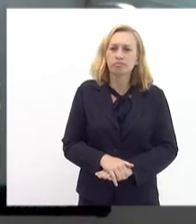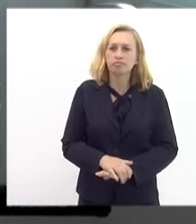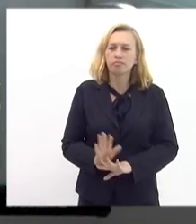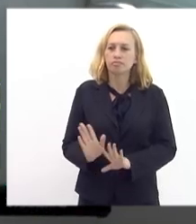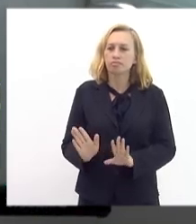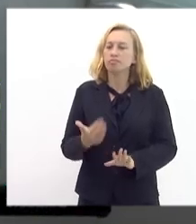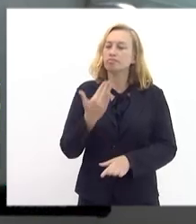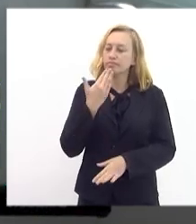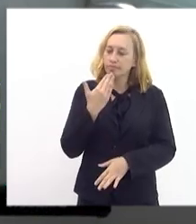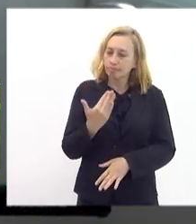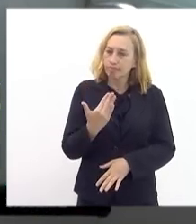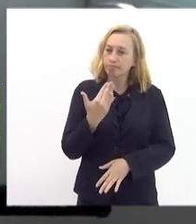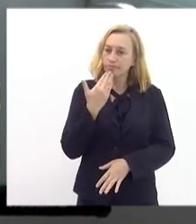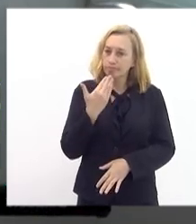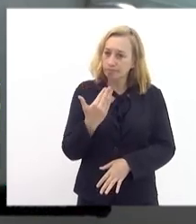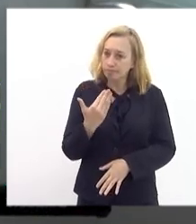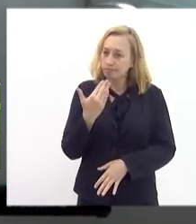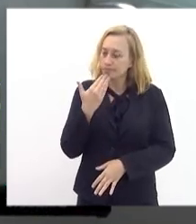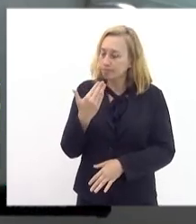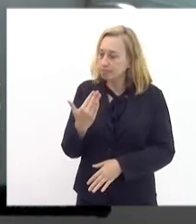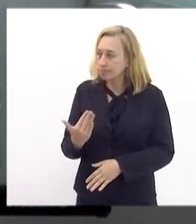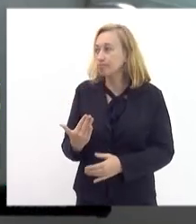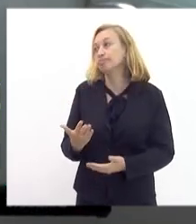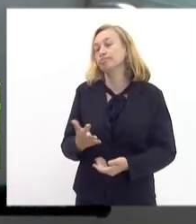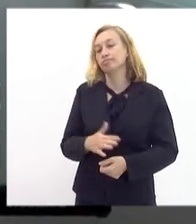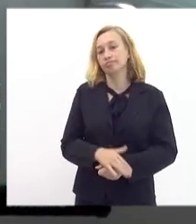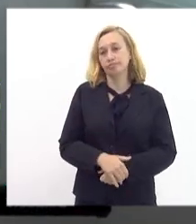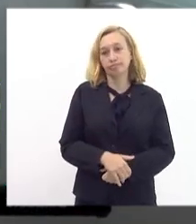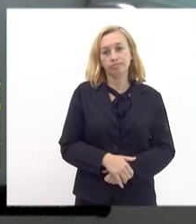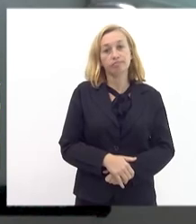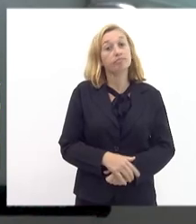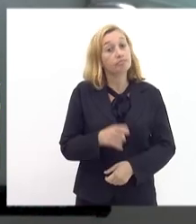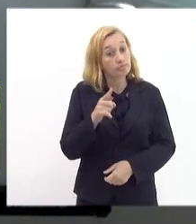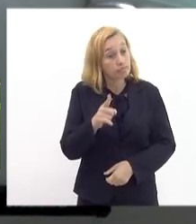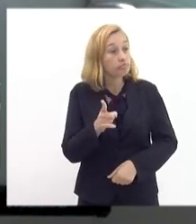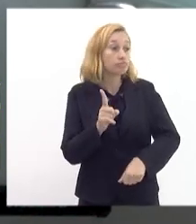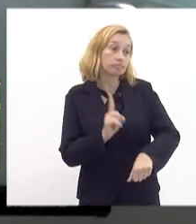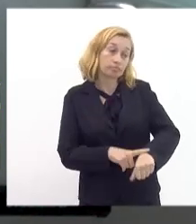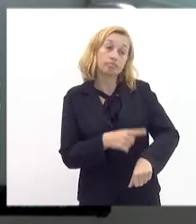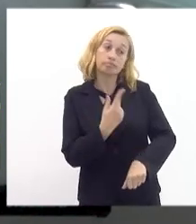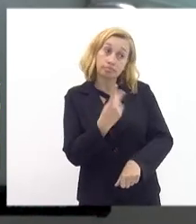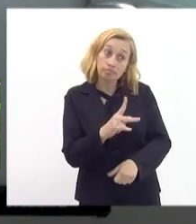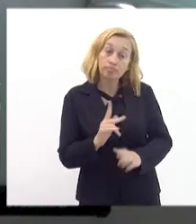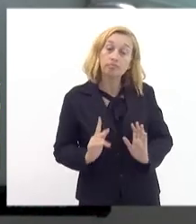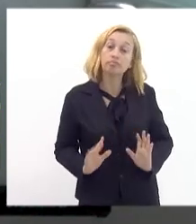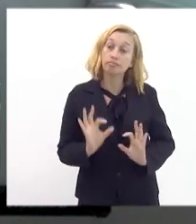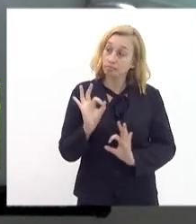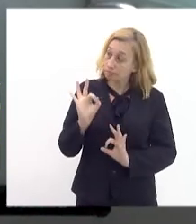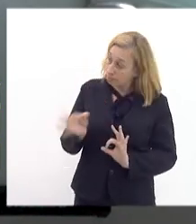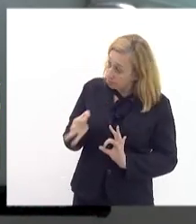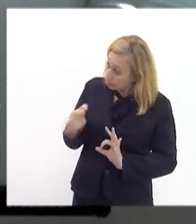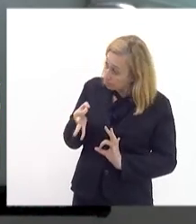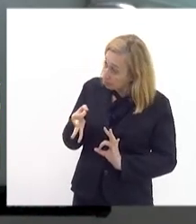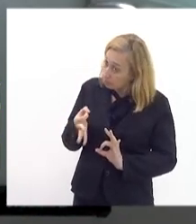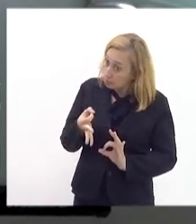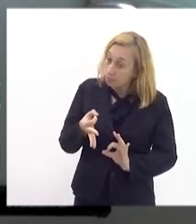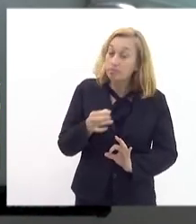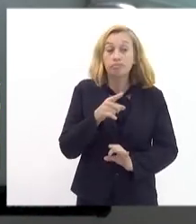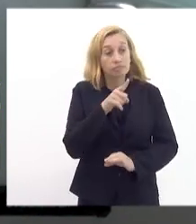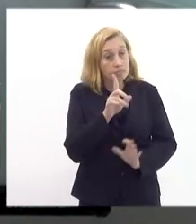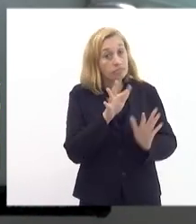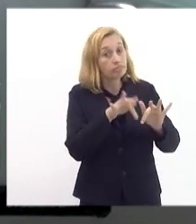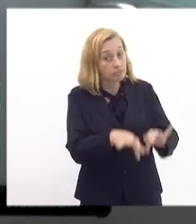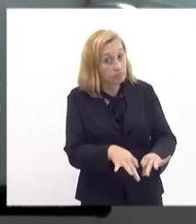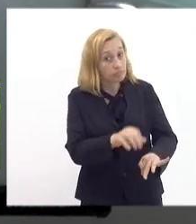vou pedir vou pedir por favor ele tá no tempo dele e vai